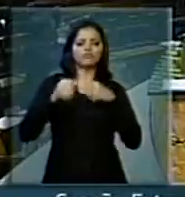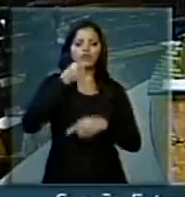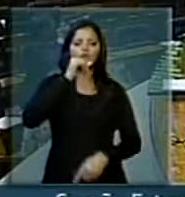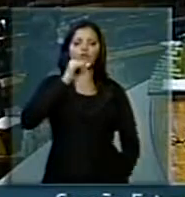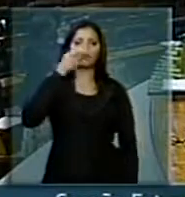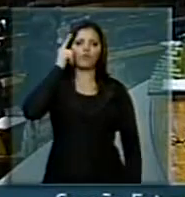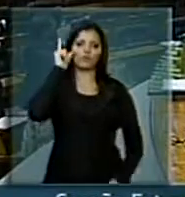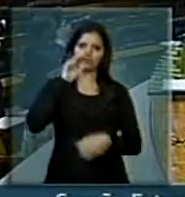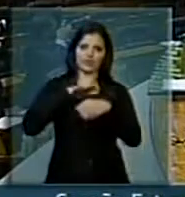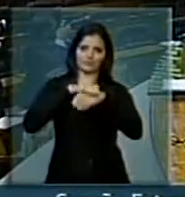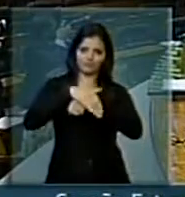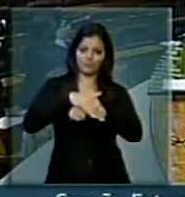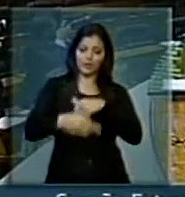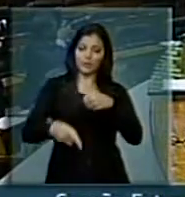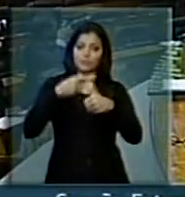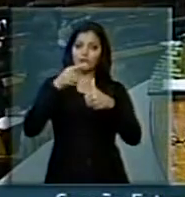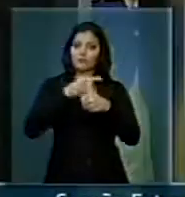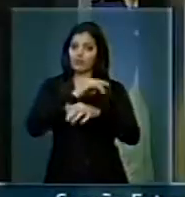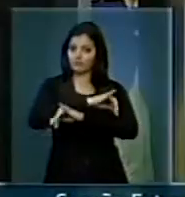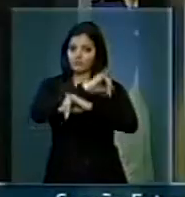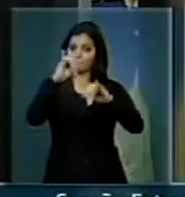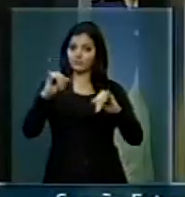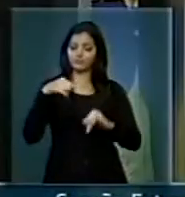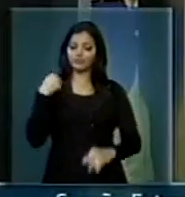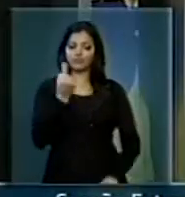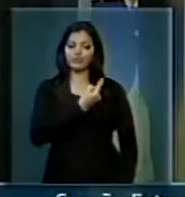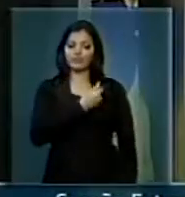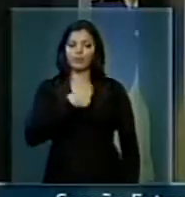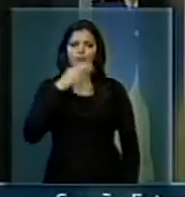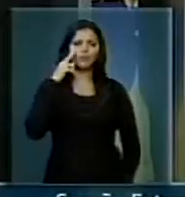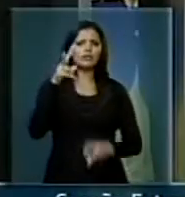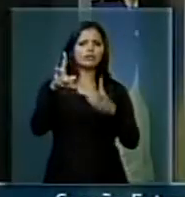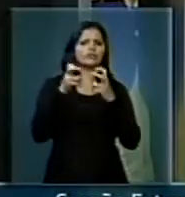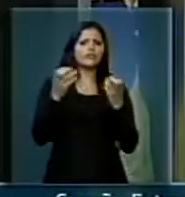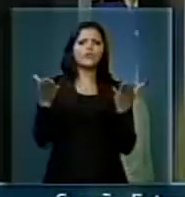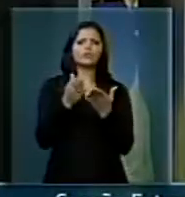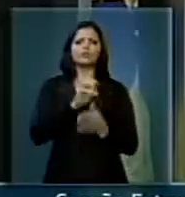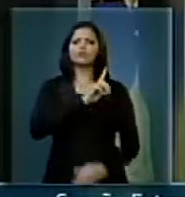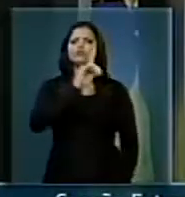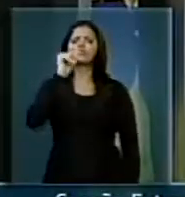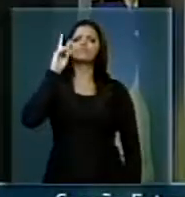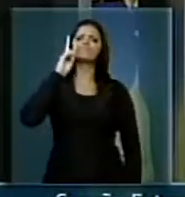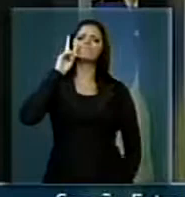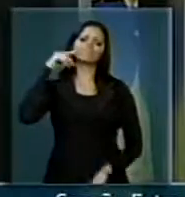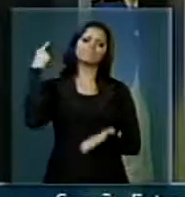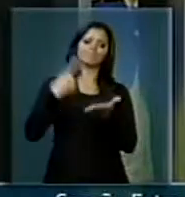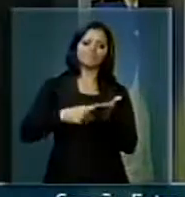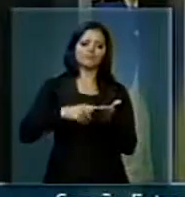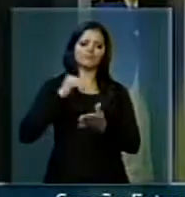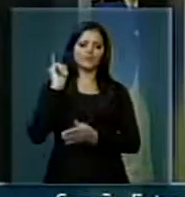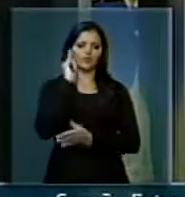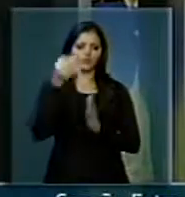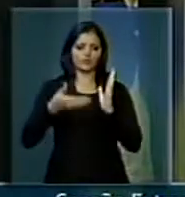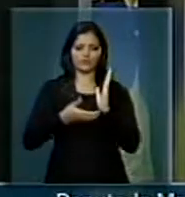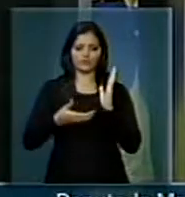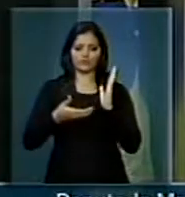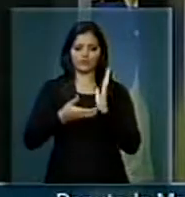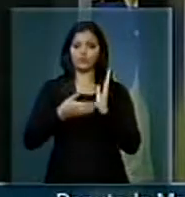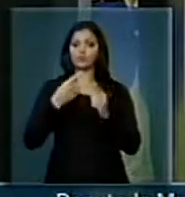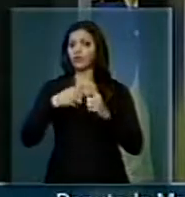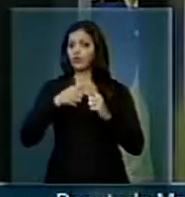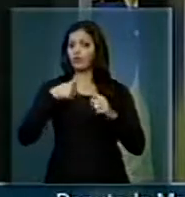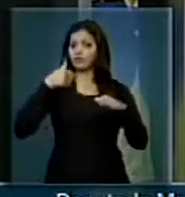na noite de ontem. Primeiro, dizer que eu vejo que hoje é um dia histórico para a Câmara dos Deputados,